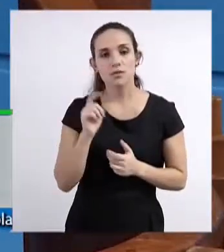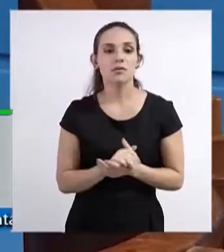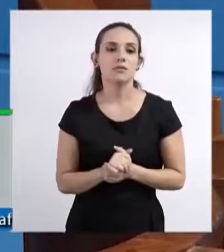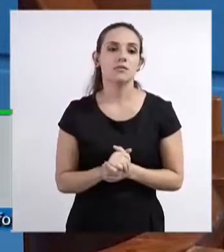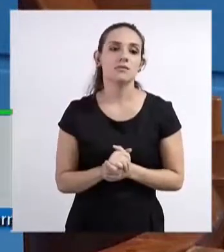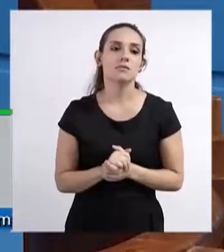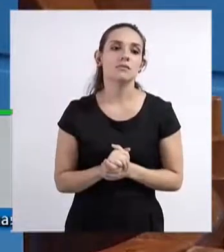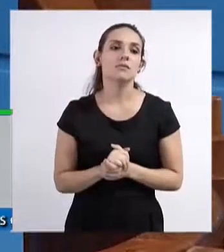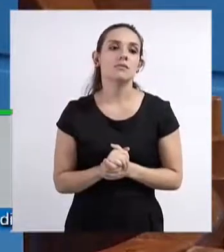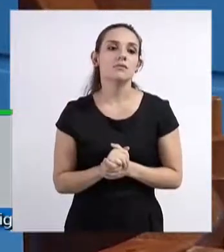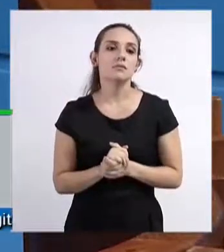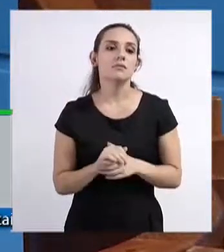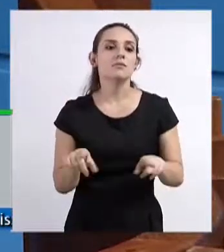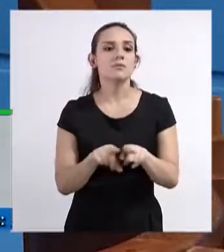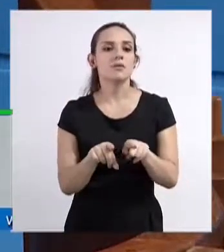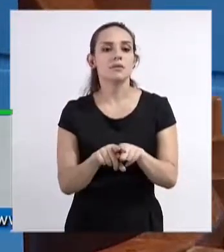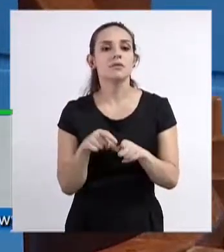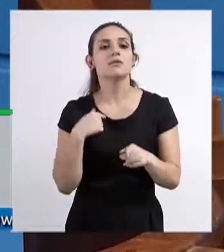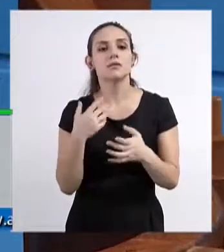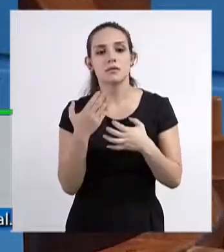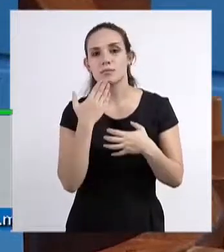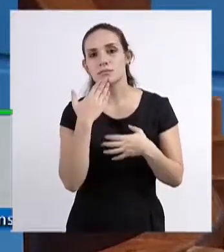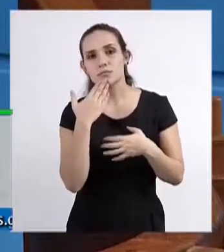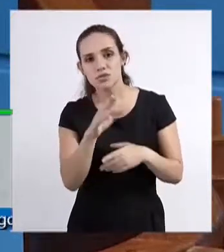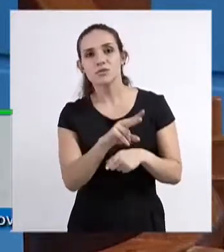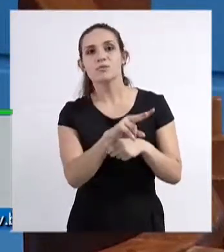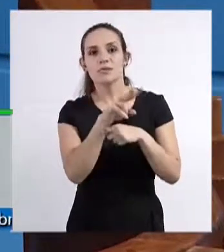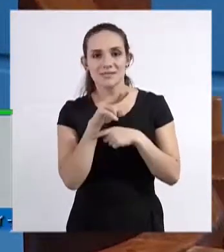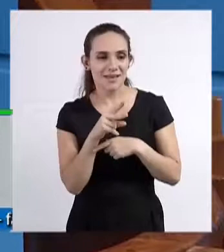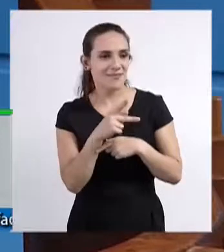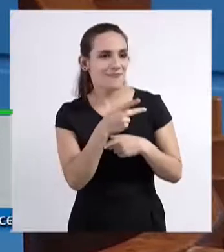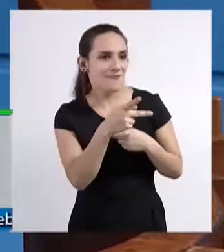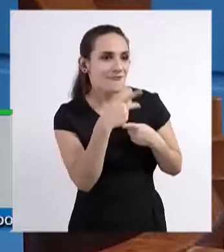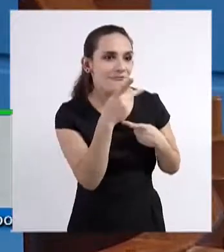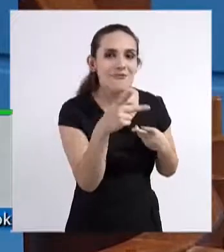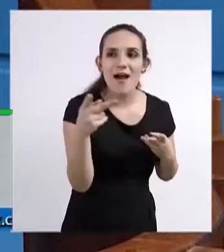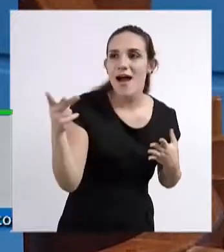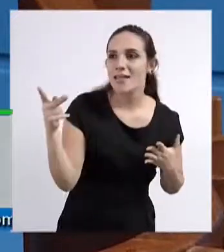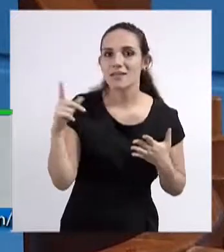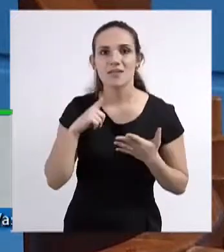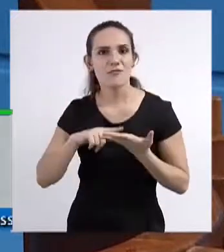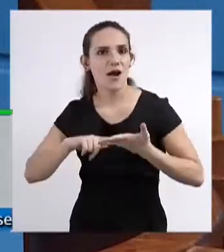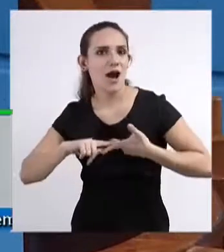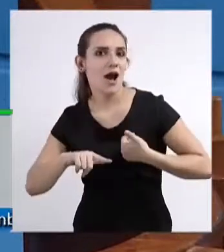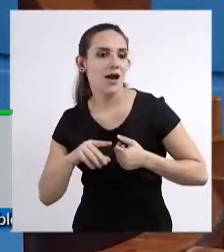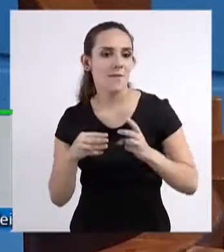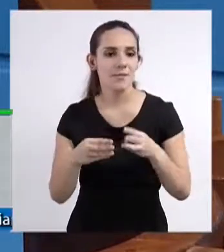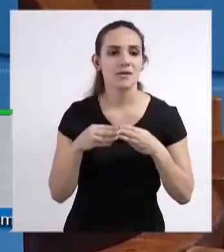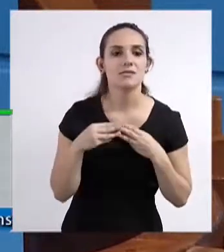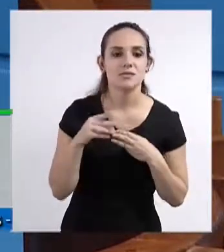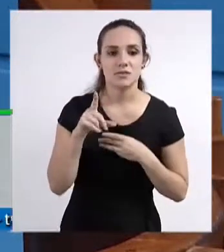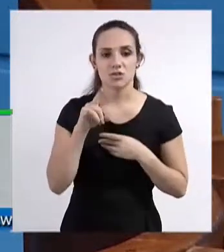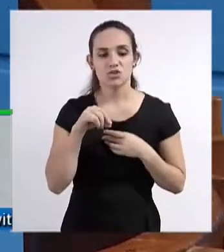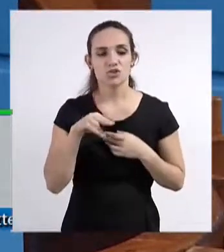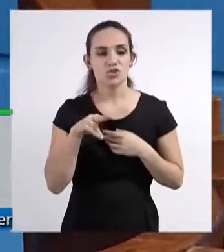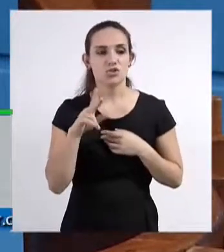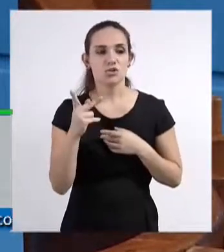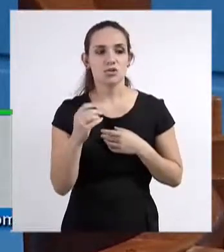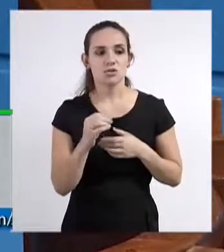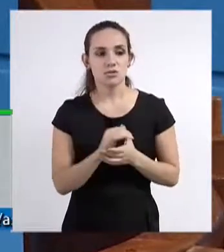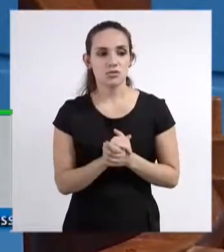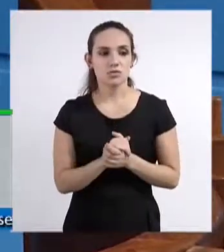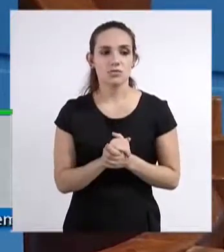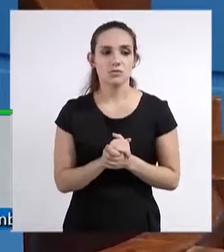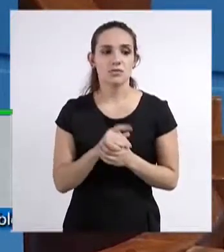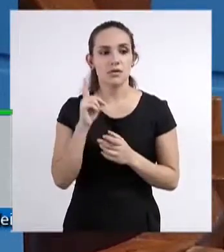pegar emprestado aí os discursos, a moção que foi aprovada, a toda a sua família, a família do saudoso Dino Rocha. A